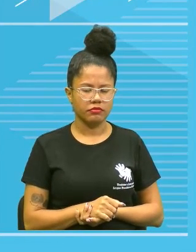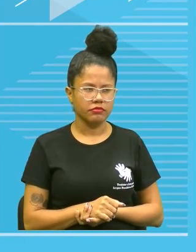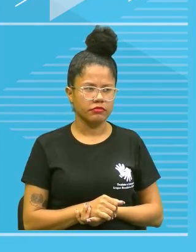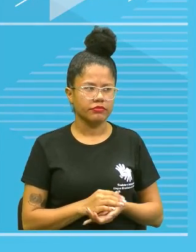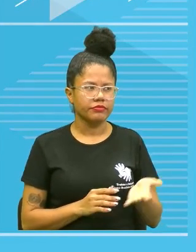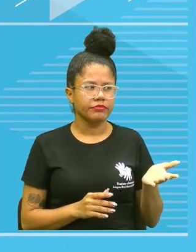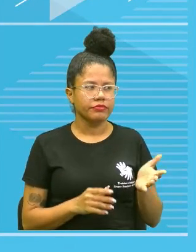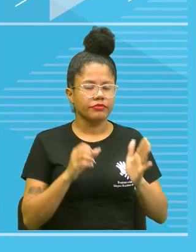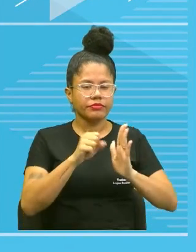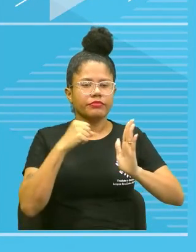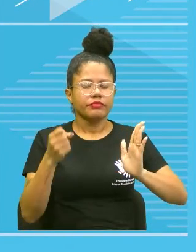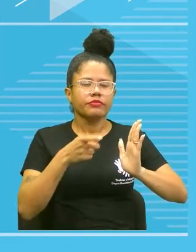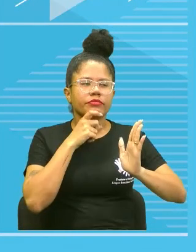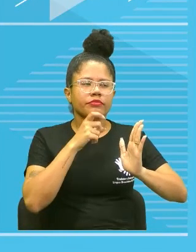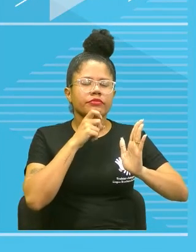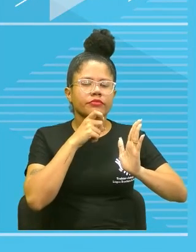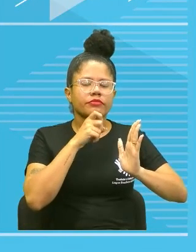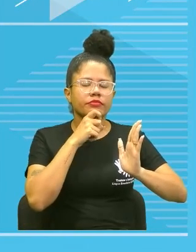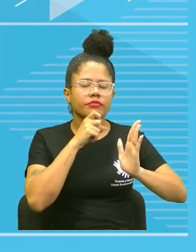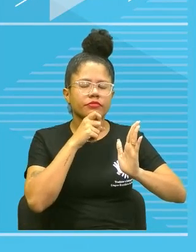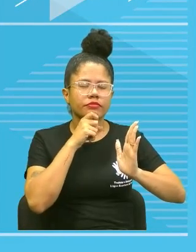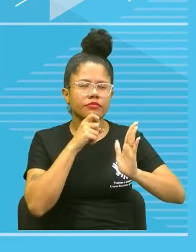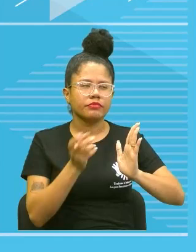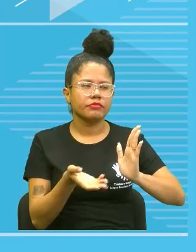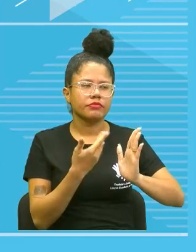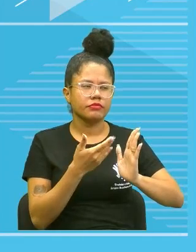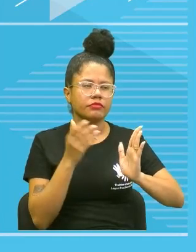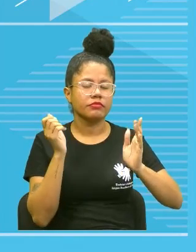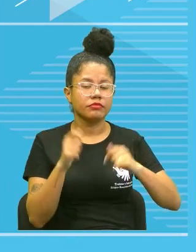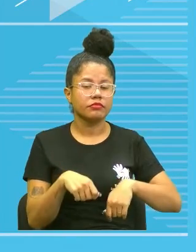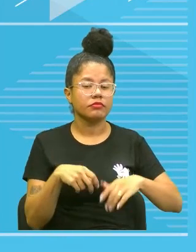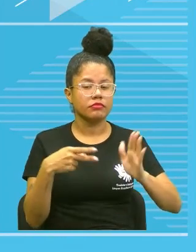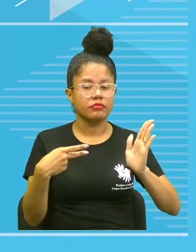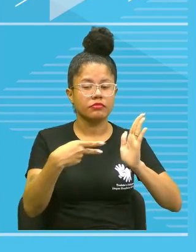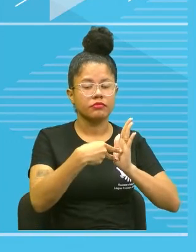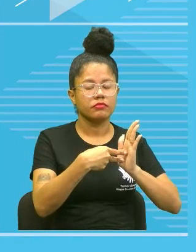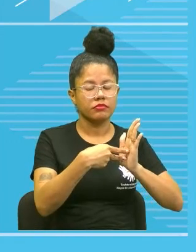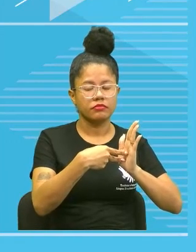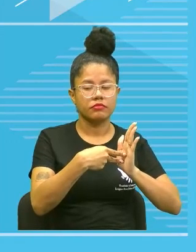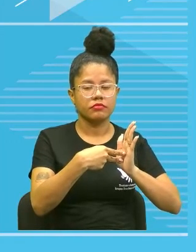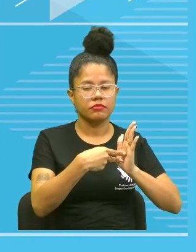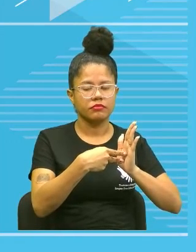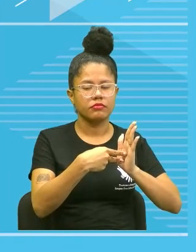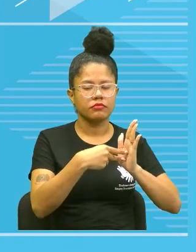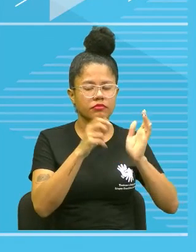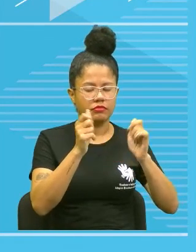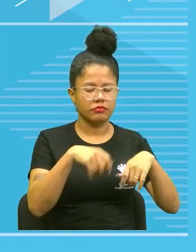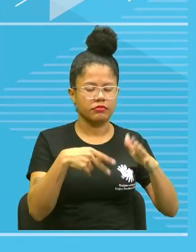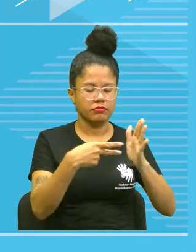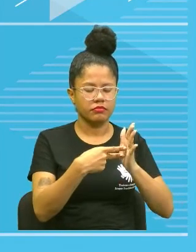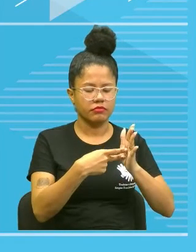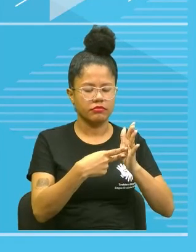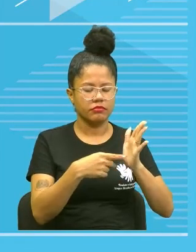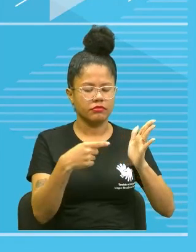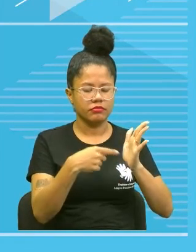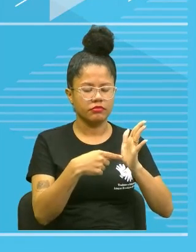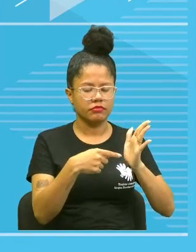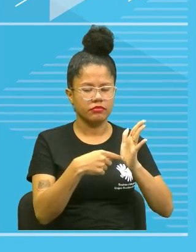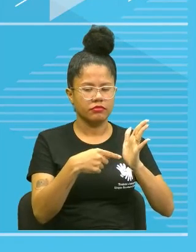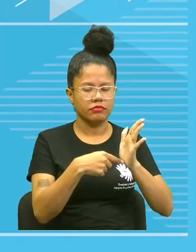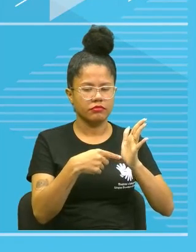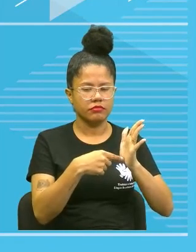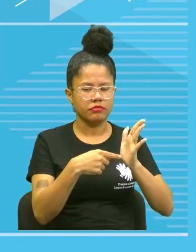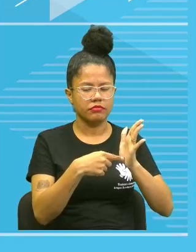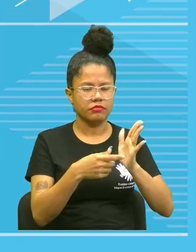ela não funciona só por funcionar. Ela tem que ser ligada aonde? Tem que ser ligada a uma tomada. Aquela tomada